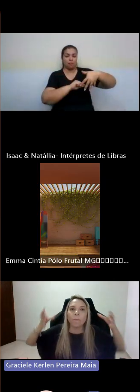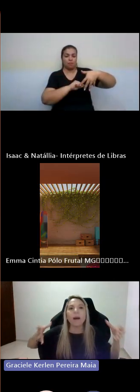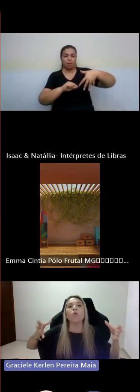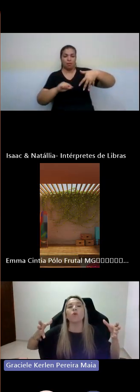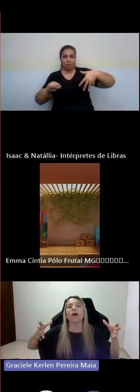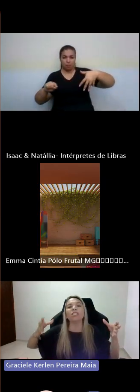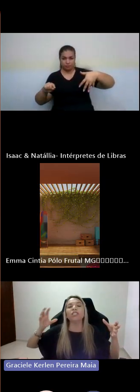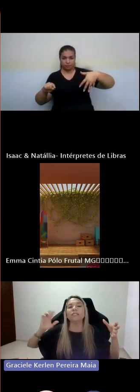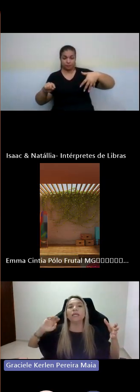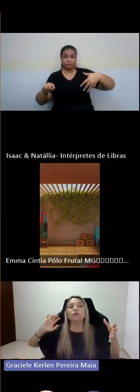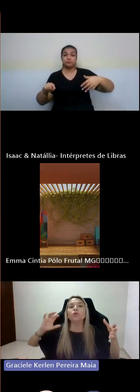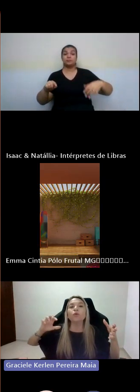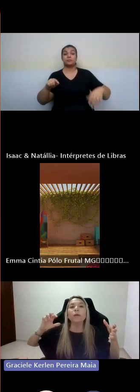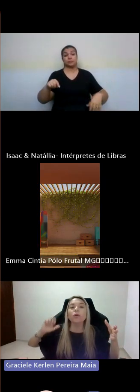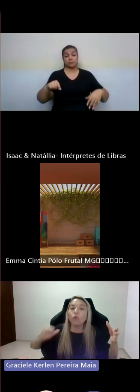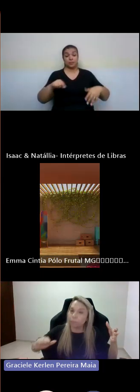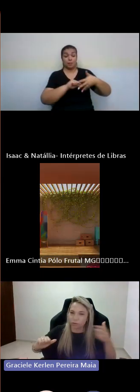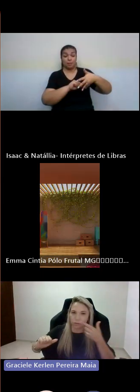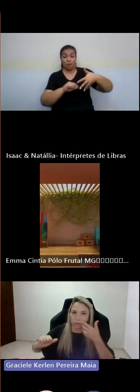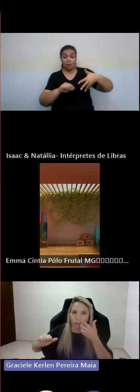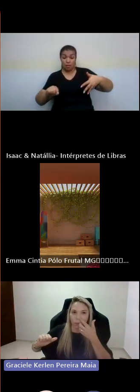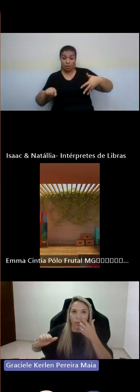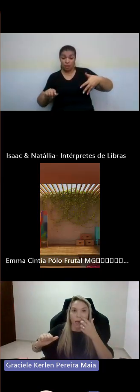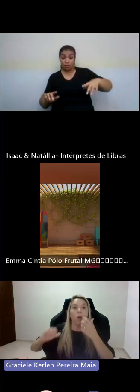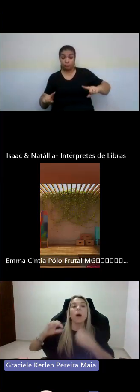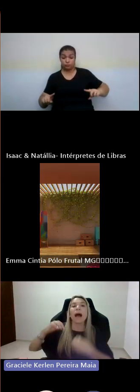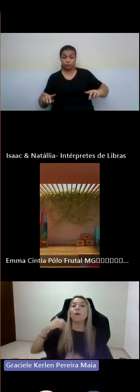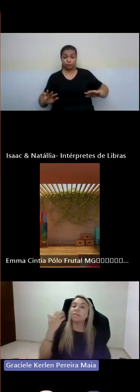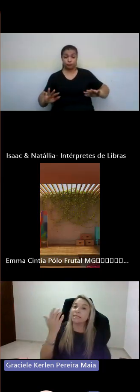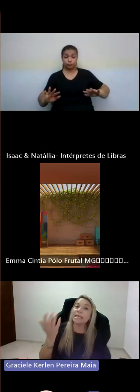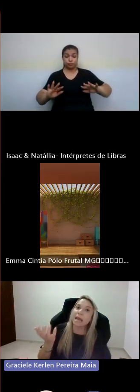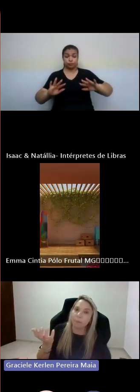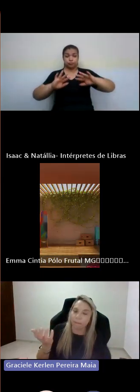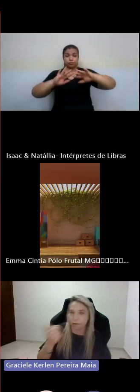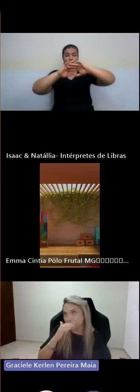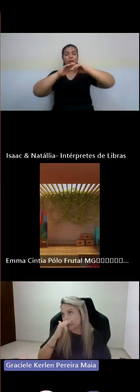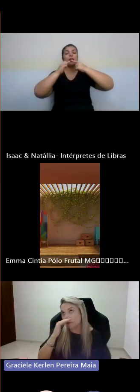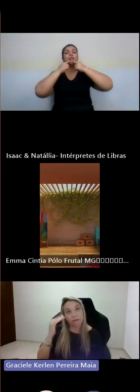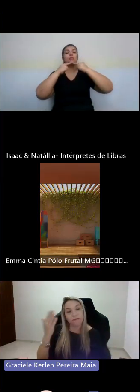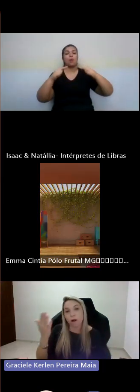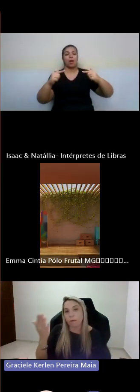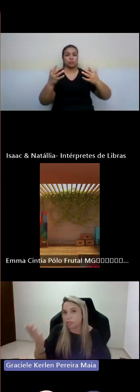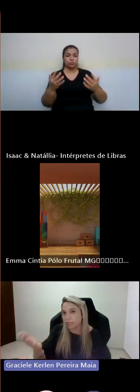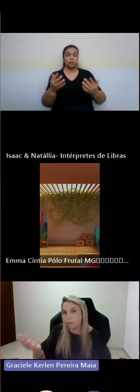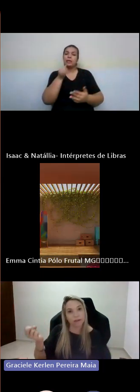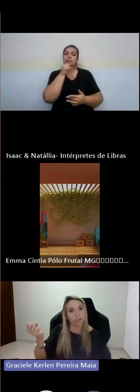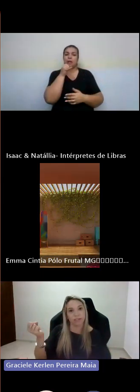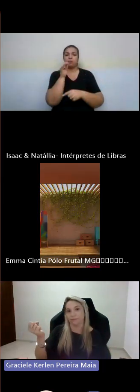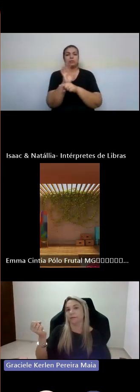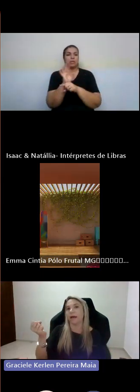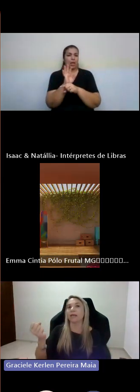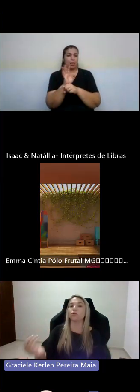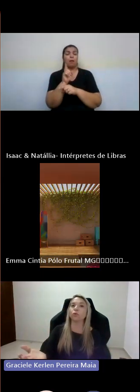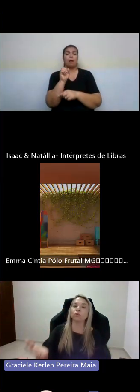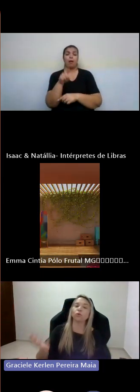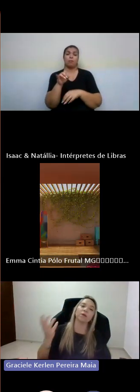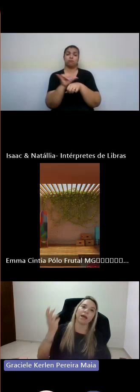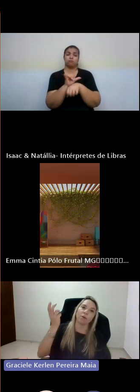desse grupão, a gente tem subgrupos. O cinema, por exemplo, é uma forma de linguagem.